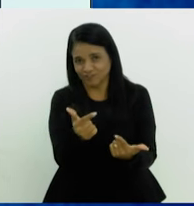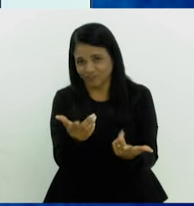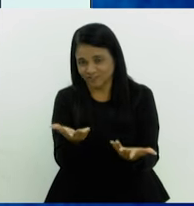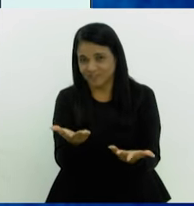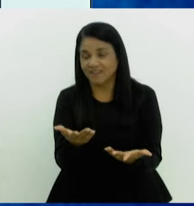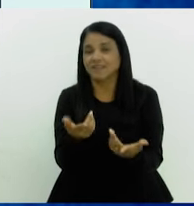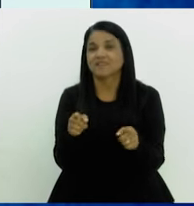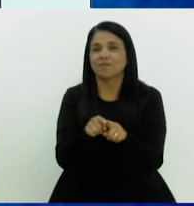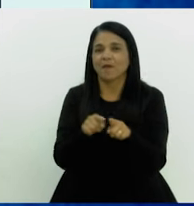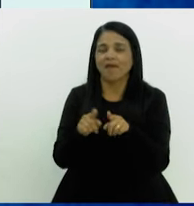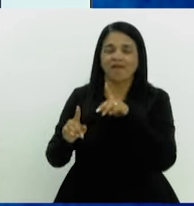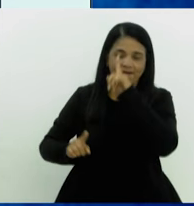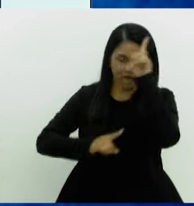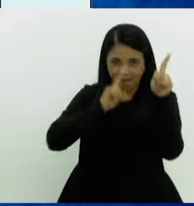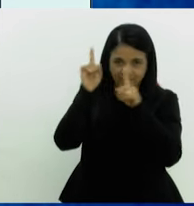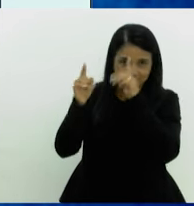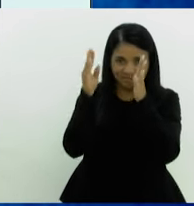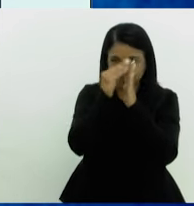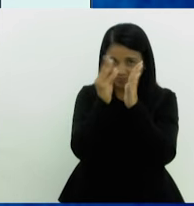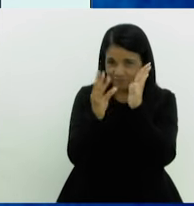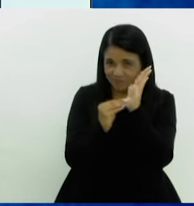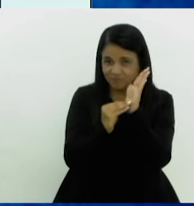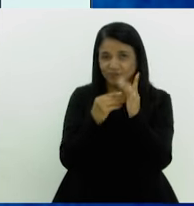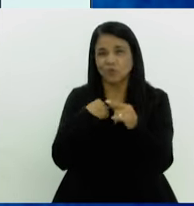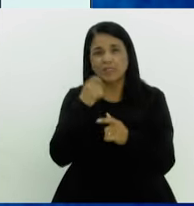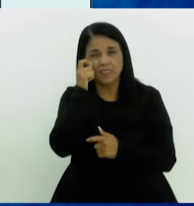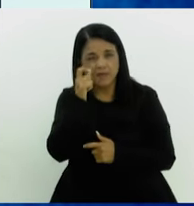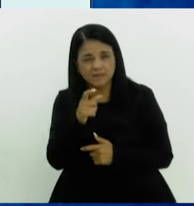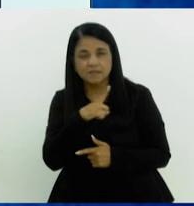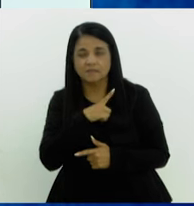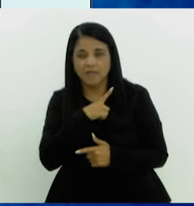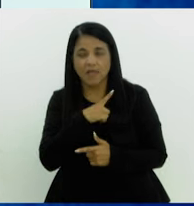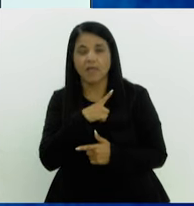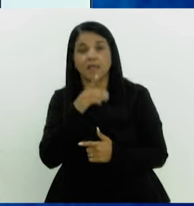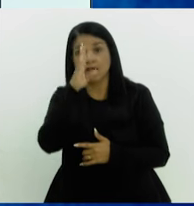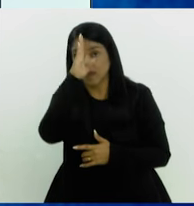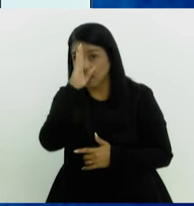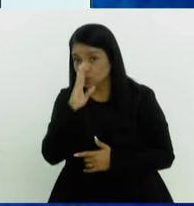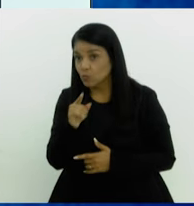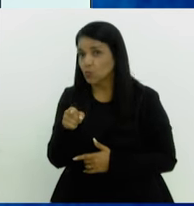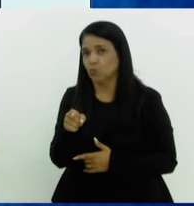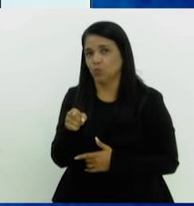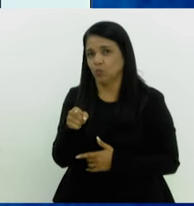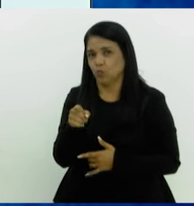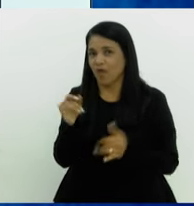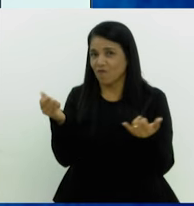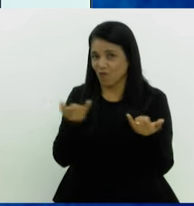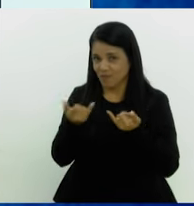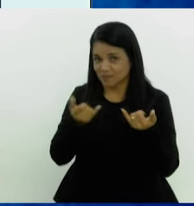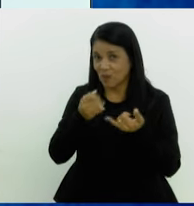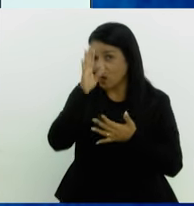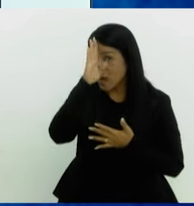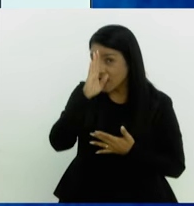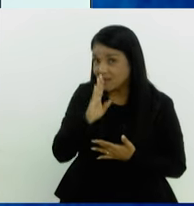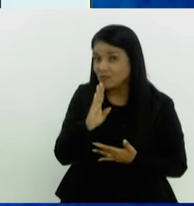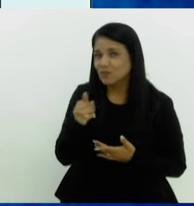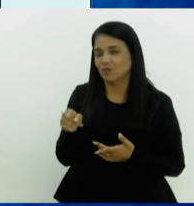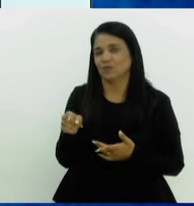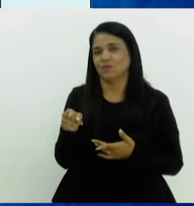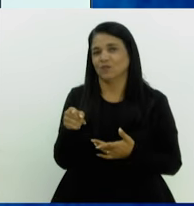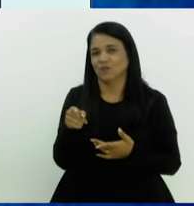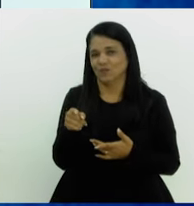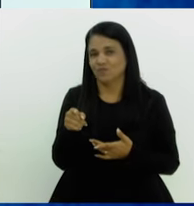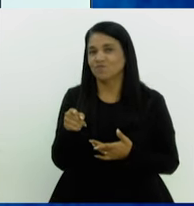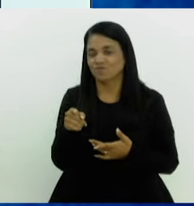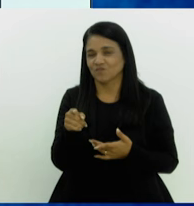como você tornar um conteúdo mais interessante tudo isso gente gratuitamente acho que é bom reforçar que tudo isso é de graça